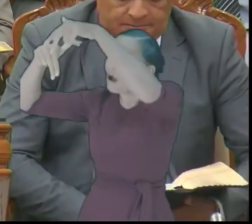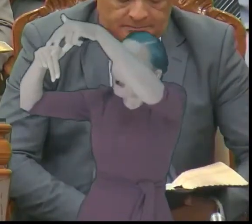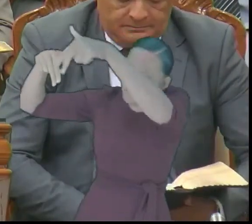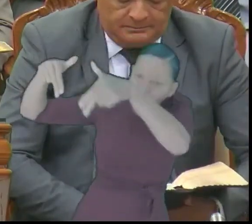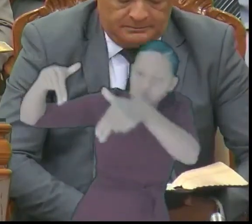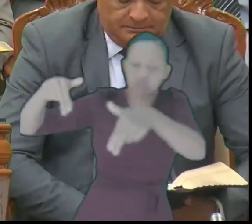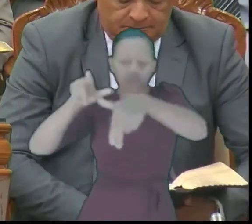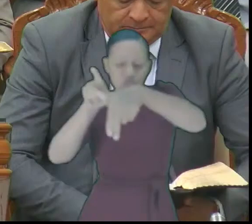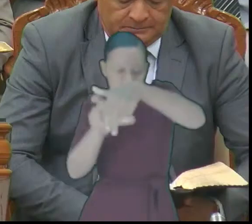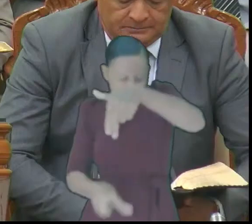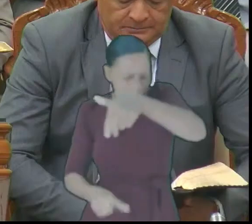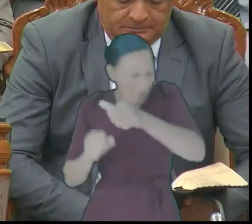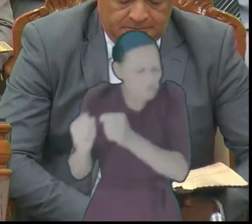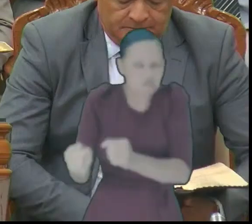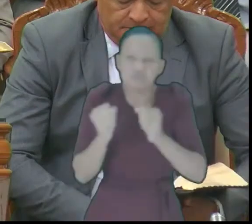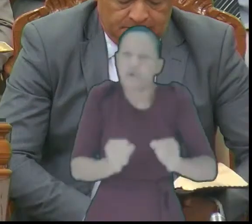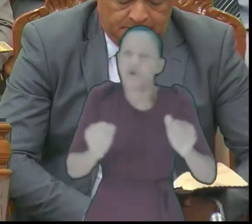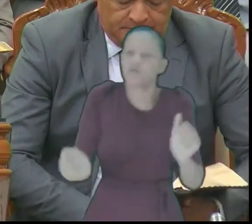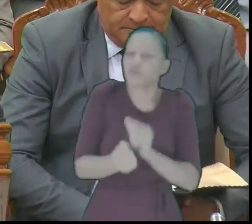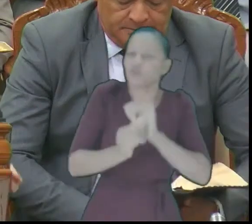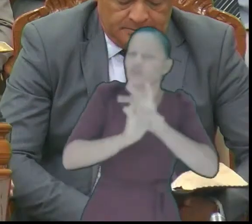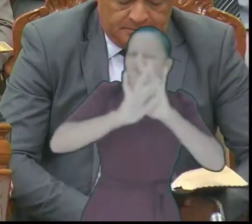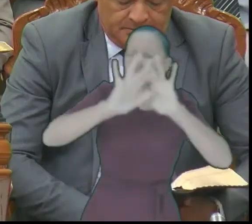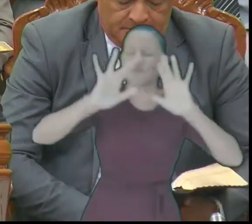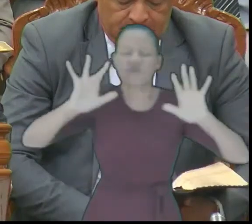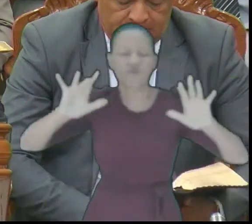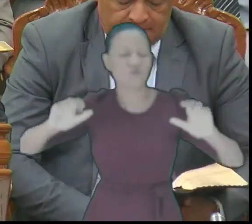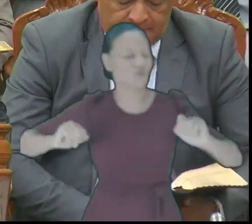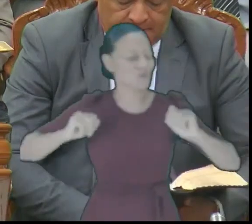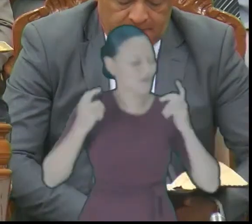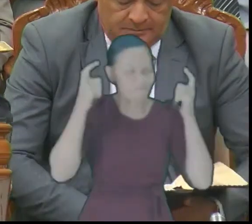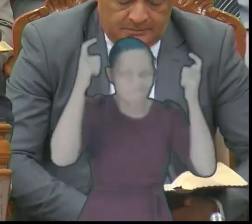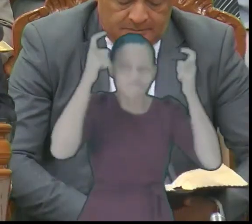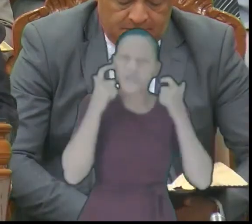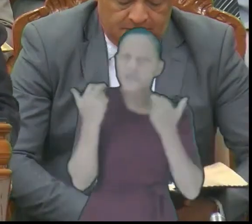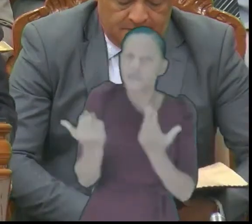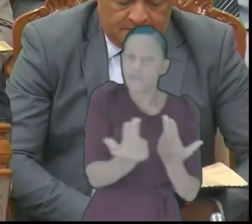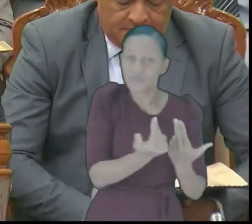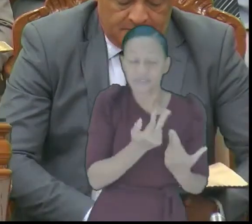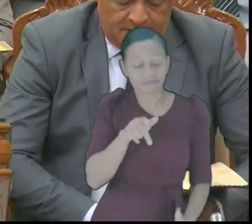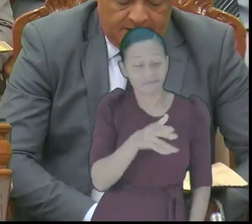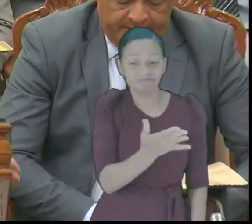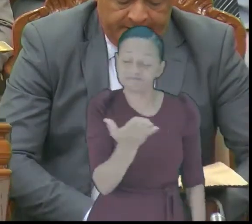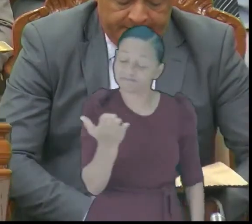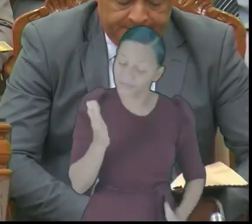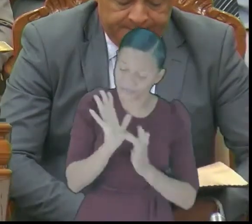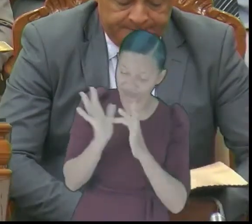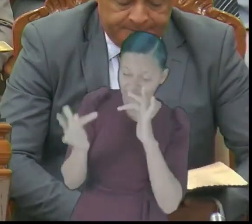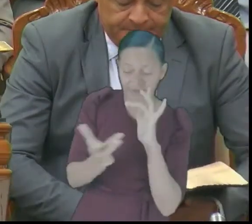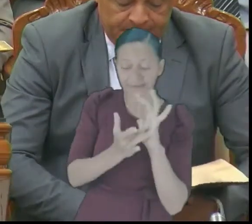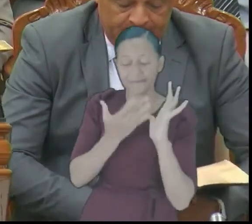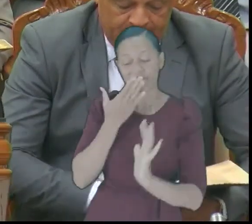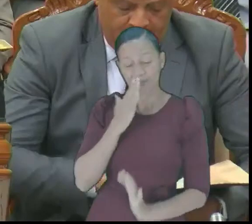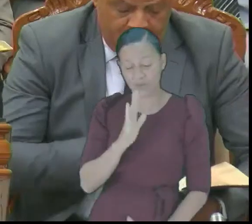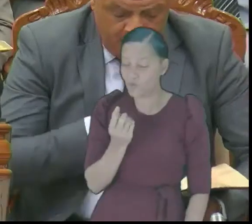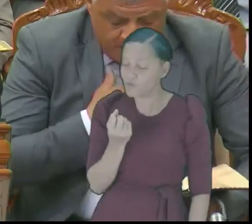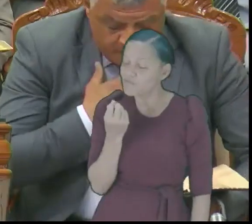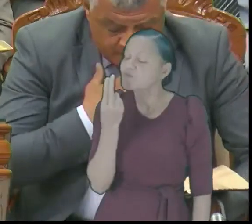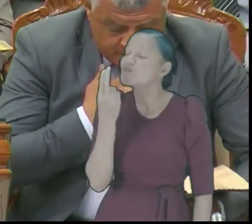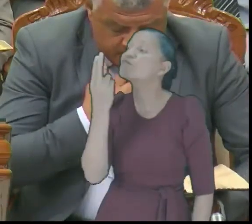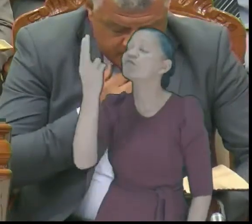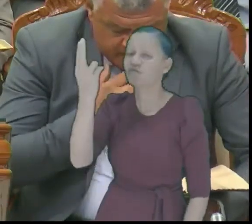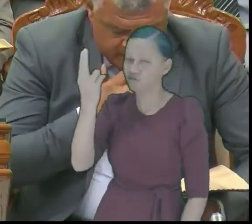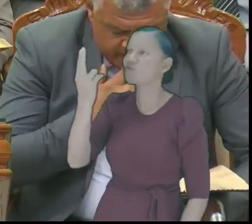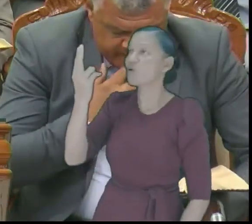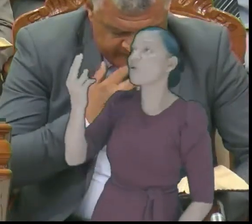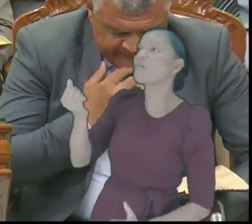mesmo poder, com a mesma glória e com a mesma majestade. Então, irmãos, Jesus prometeu que ia mandar o Espírito Santo, e Jesus